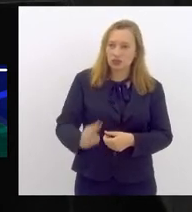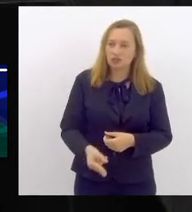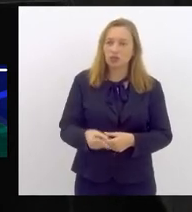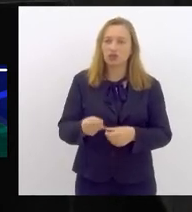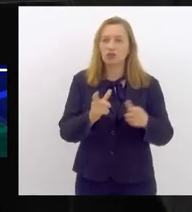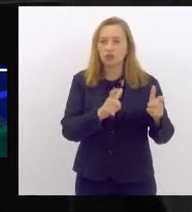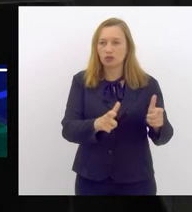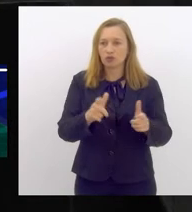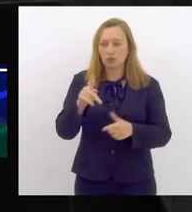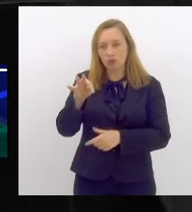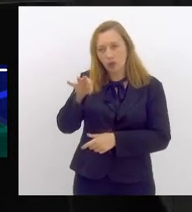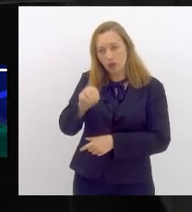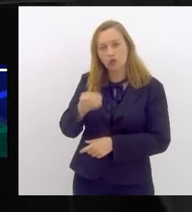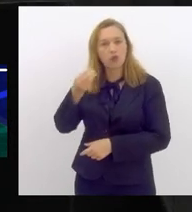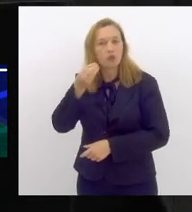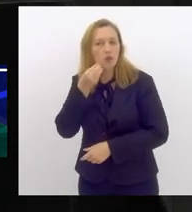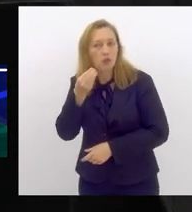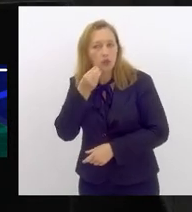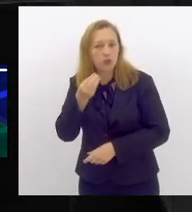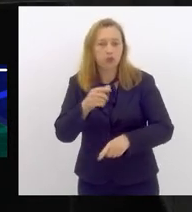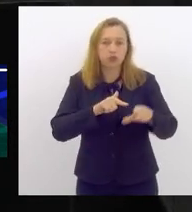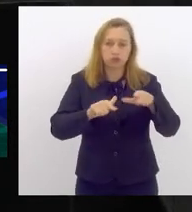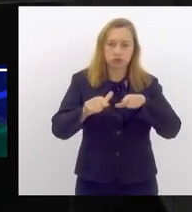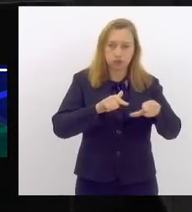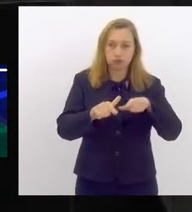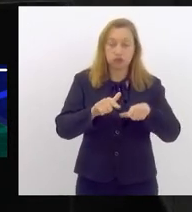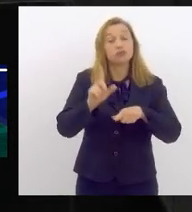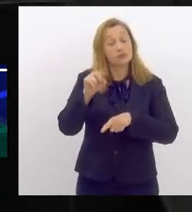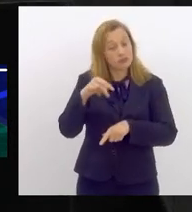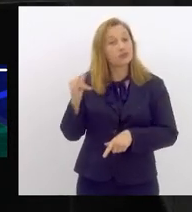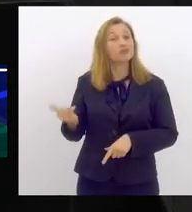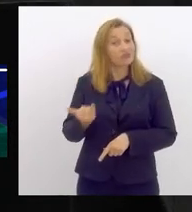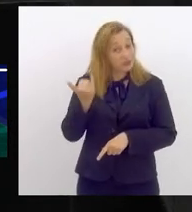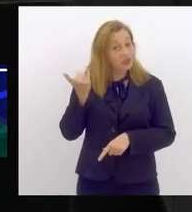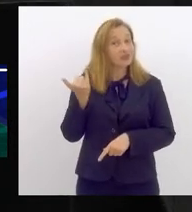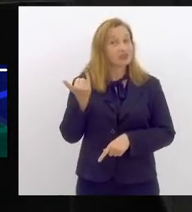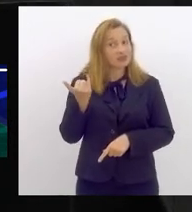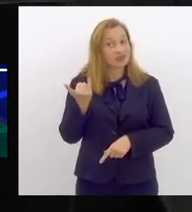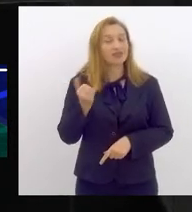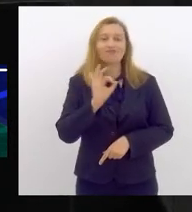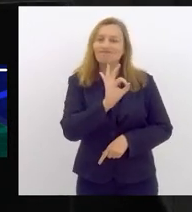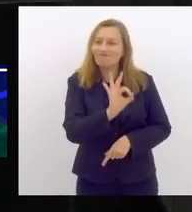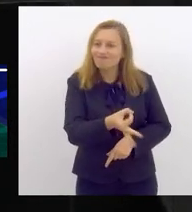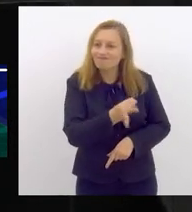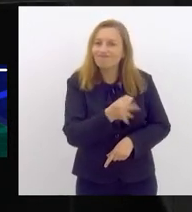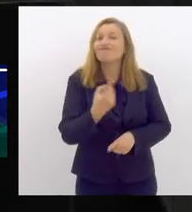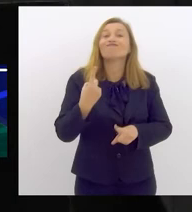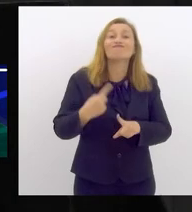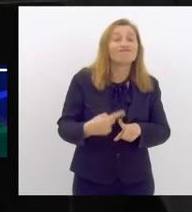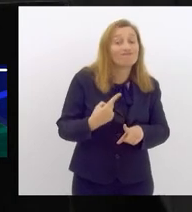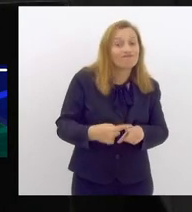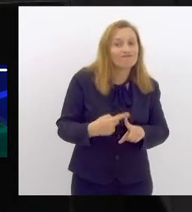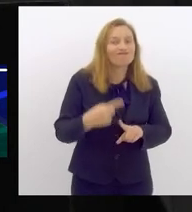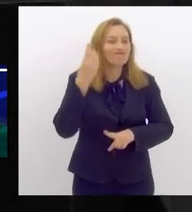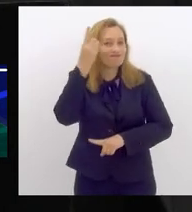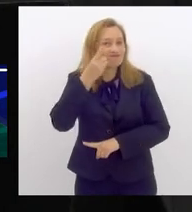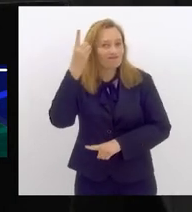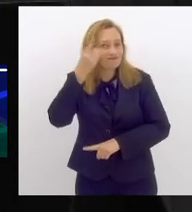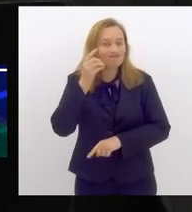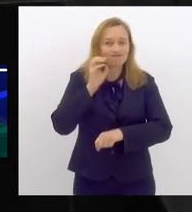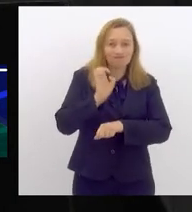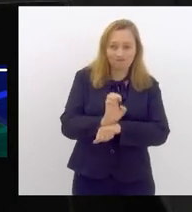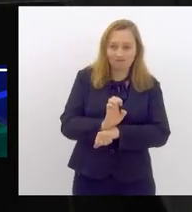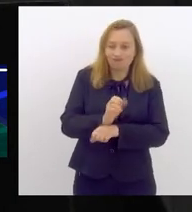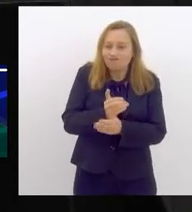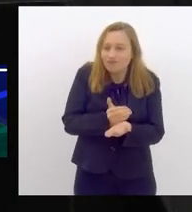novos postos de oportunidade de empregos e isso é muito importante justamente porque como deputado estadual